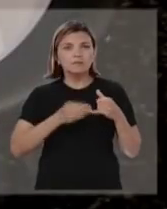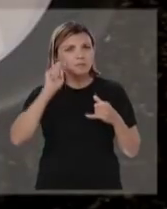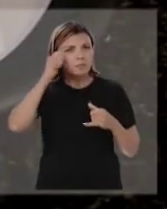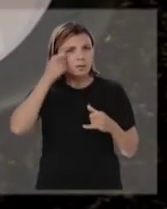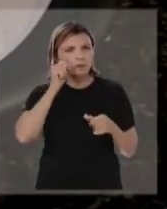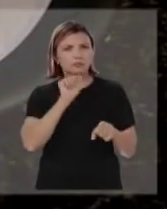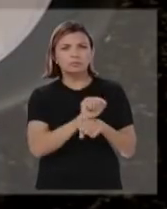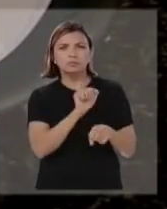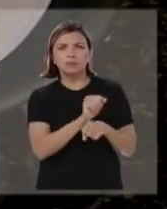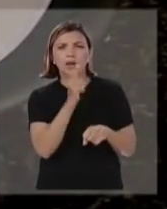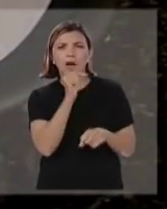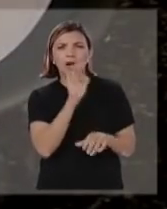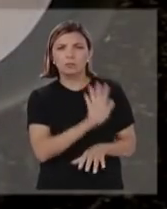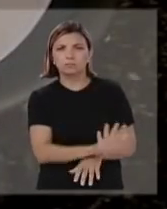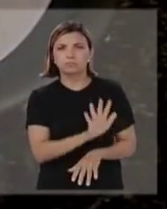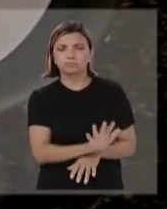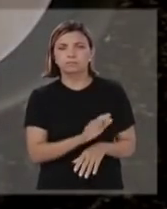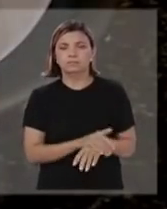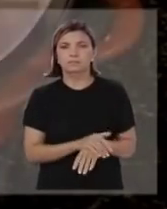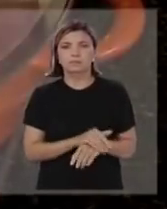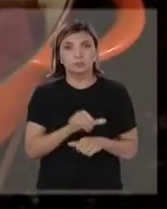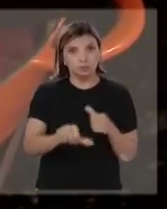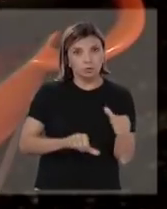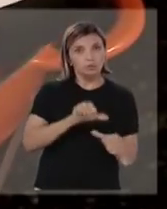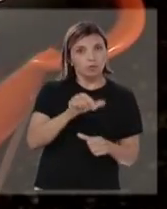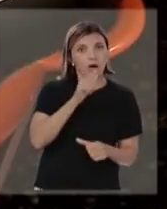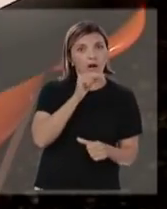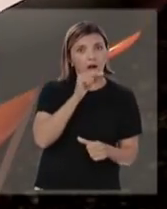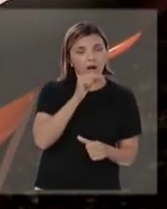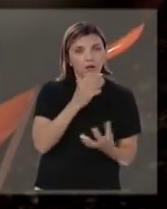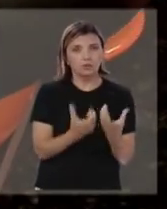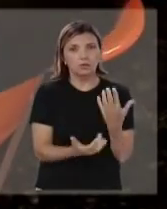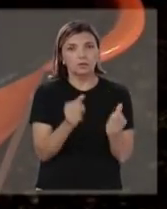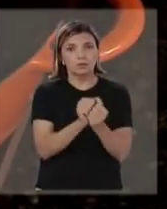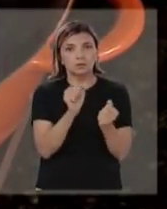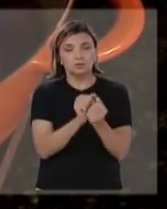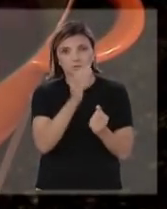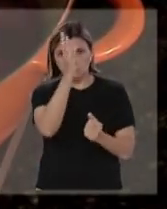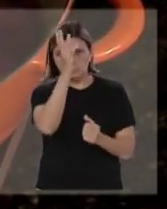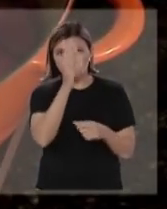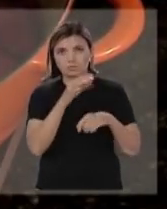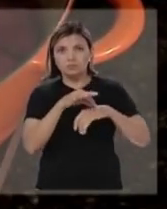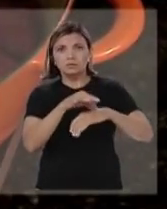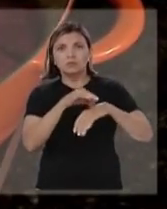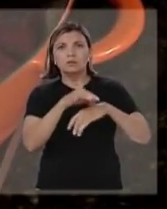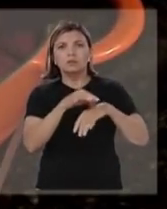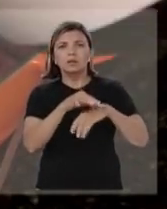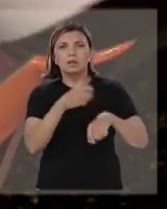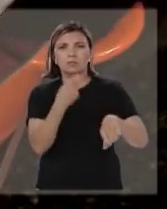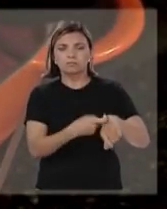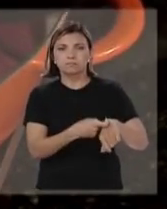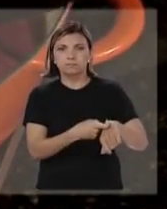Deixe o feijão preto de molho um bom tempo. Troque a água e cozinhe junto com a carne seca.